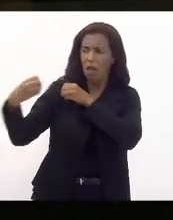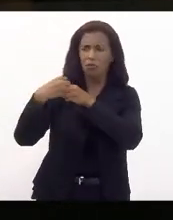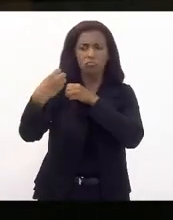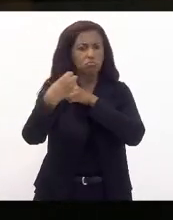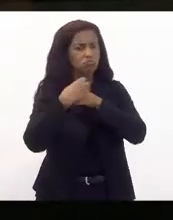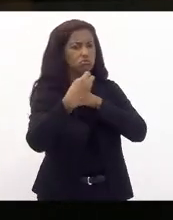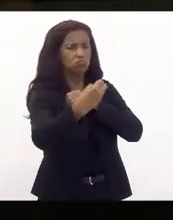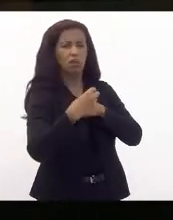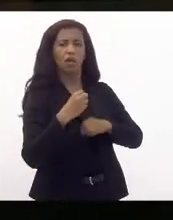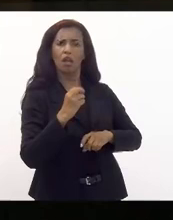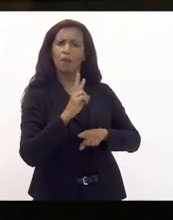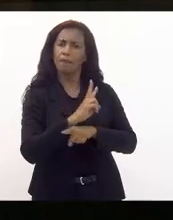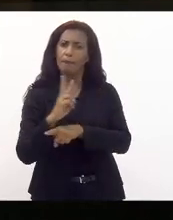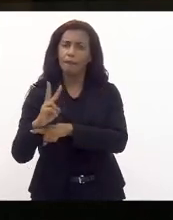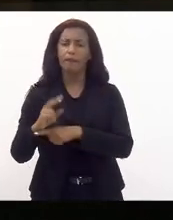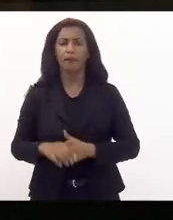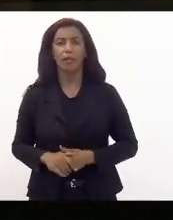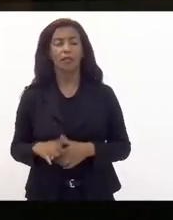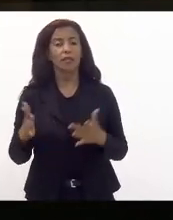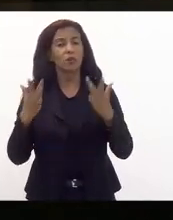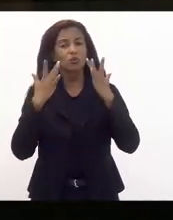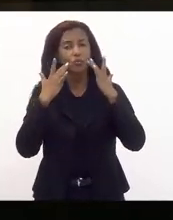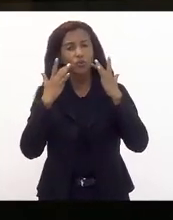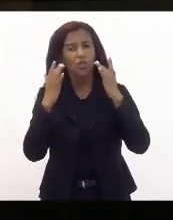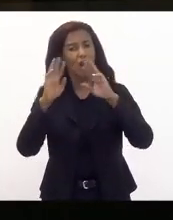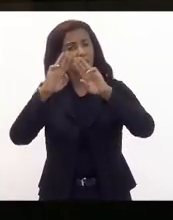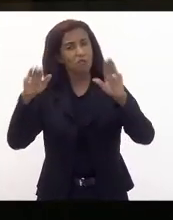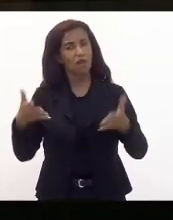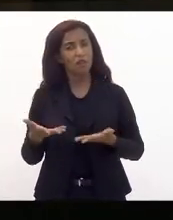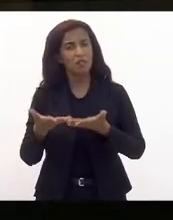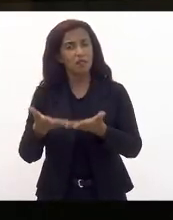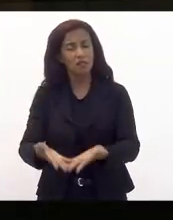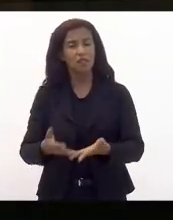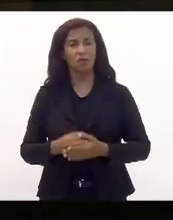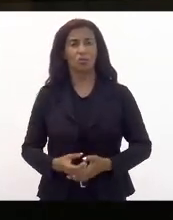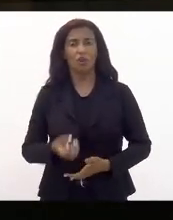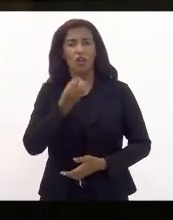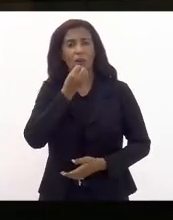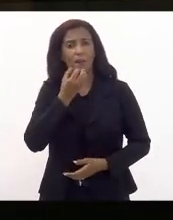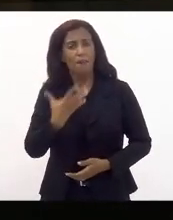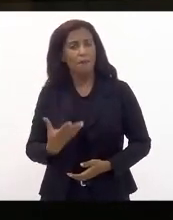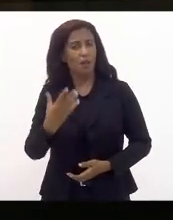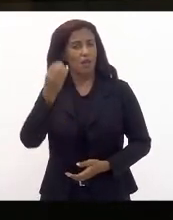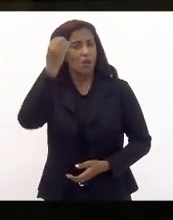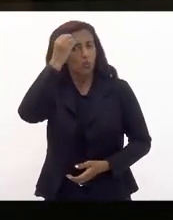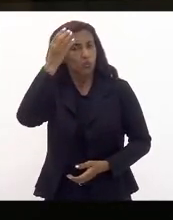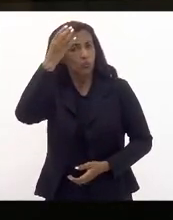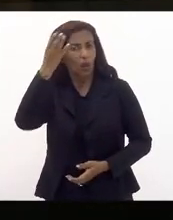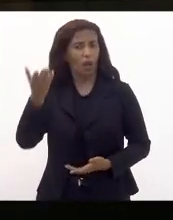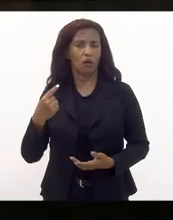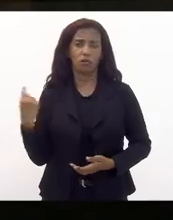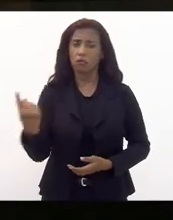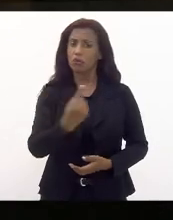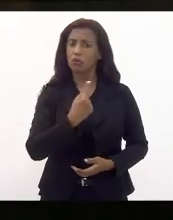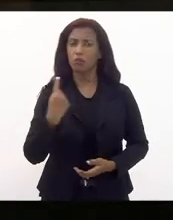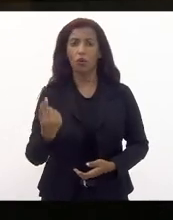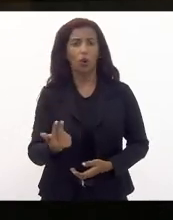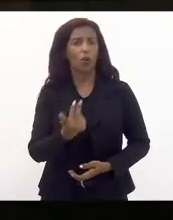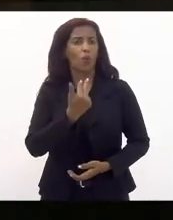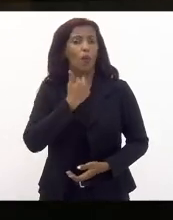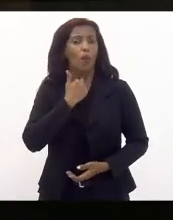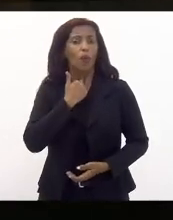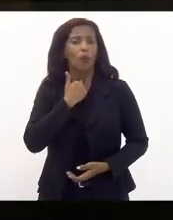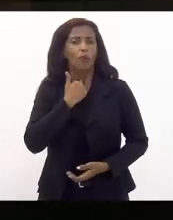nossos entendeu então o Teatro Municipal é isto é um bem cultural que nós não podemos não